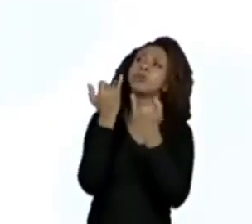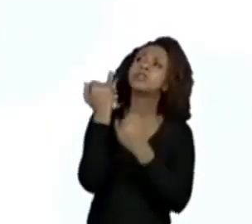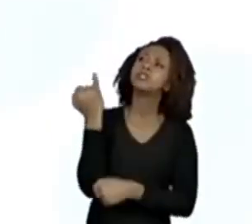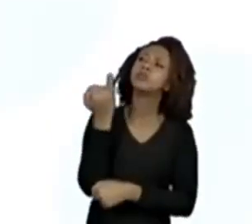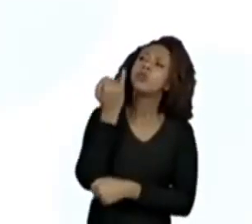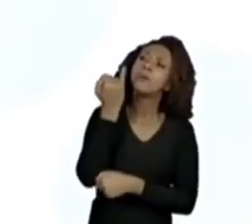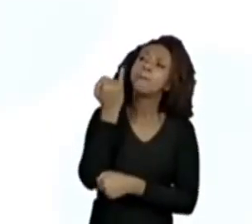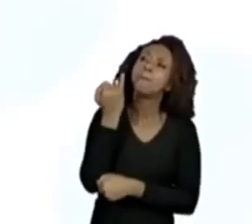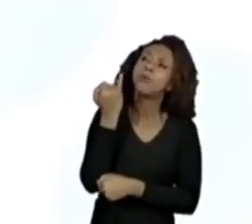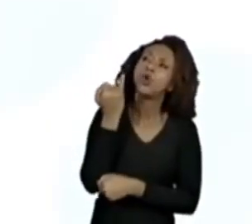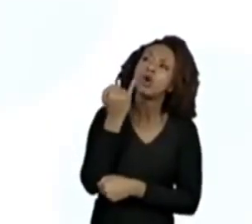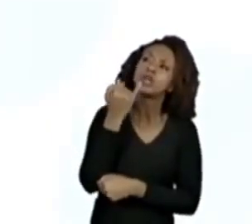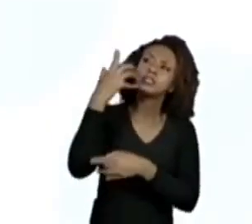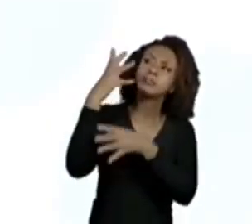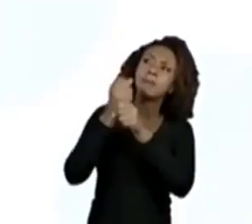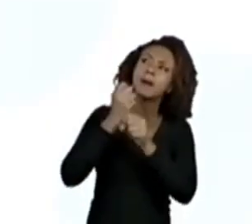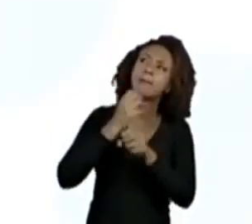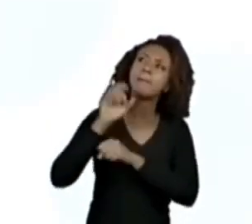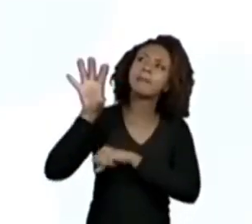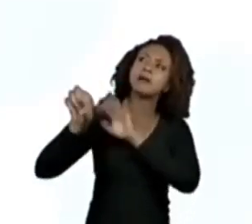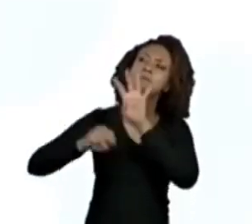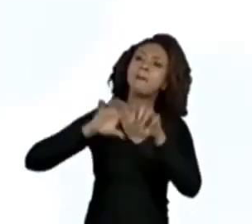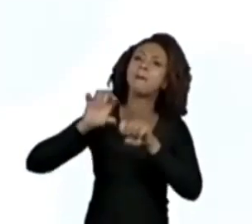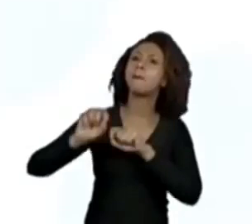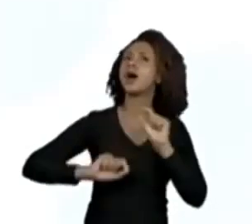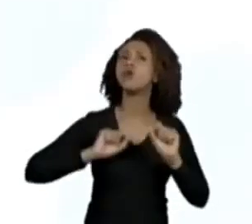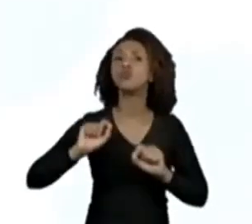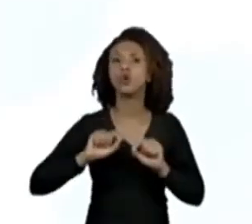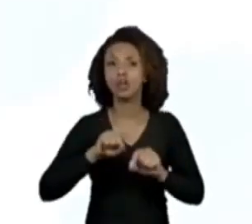a resolvê-lo? Me ajudem aí.